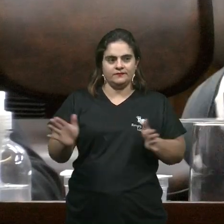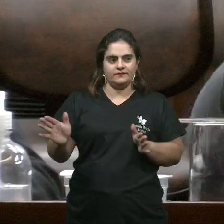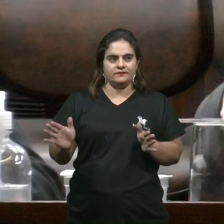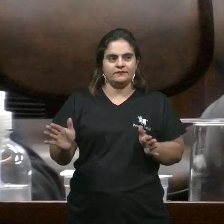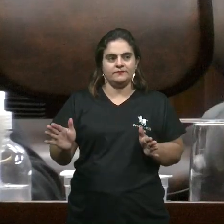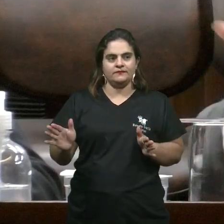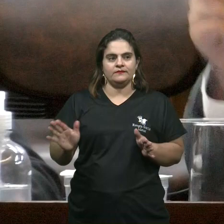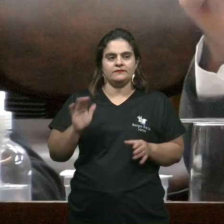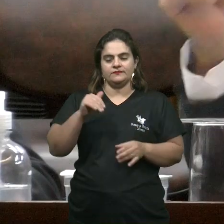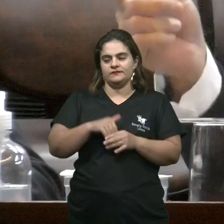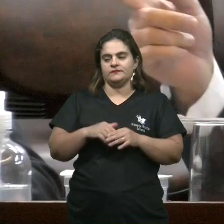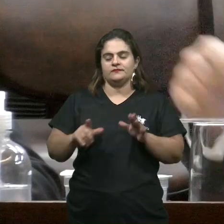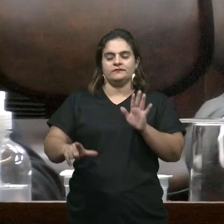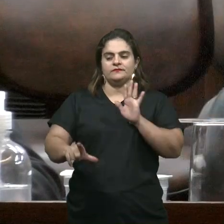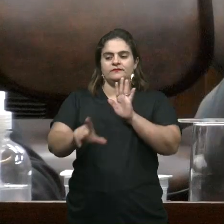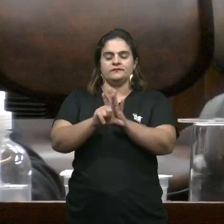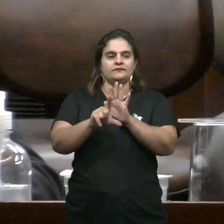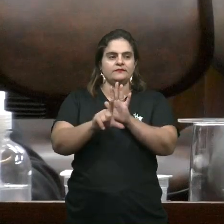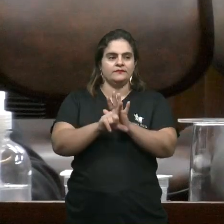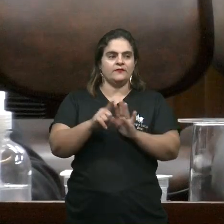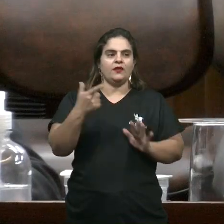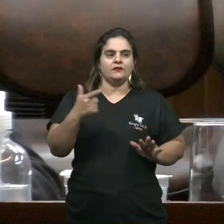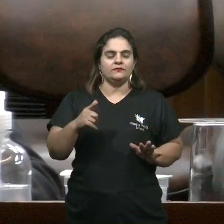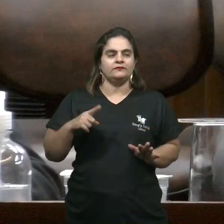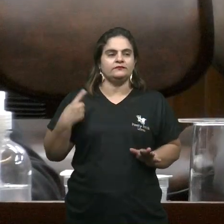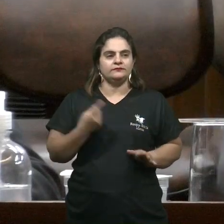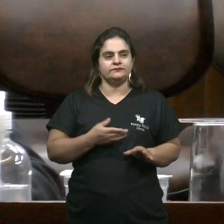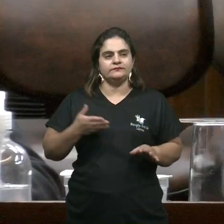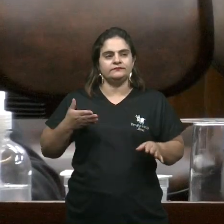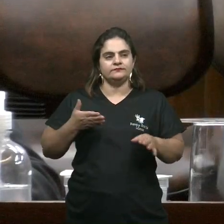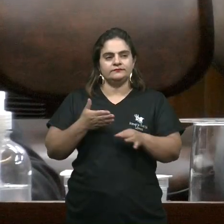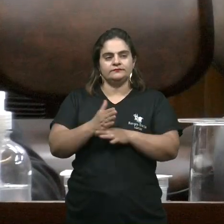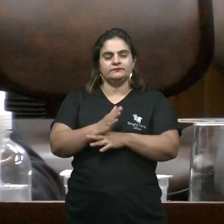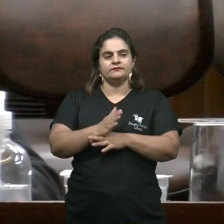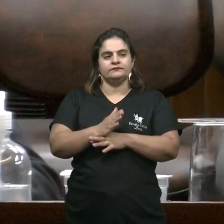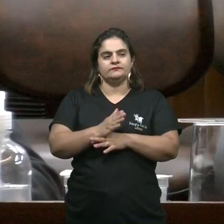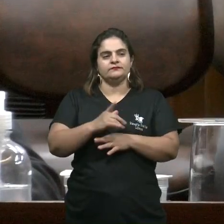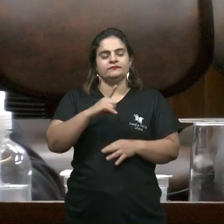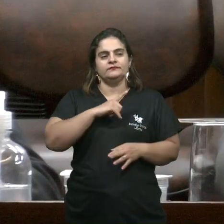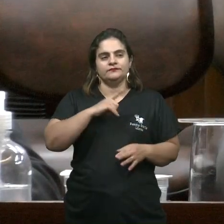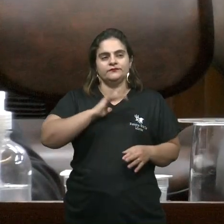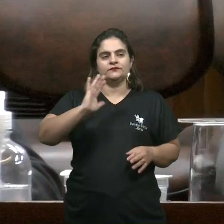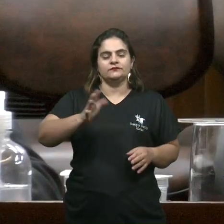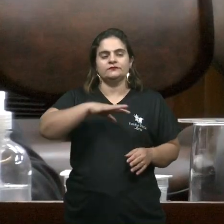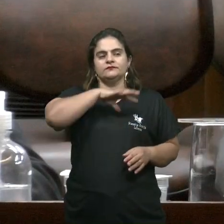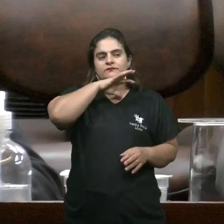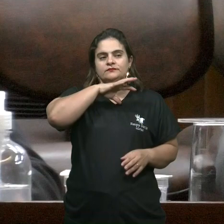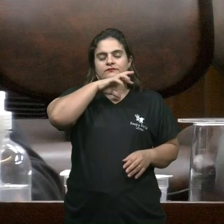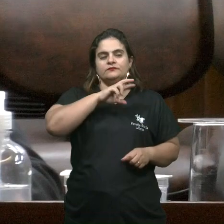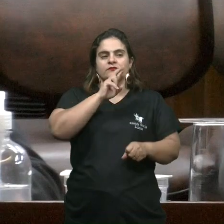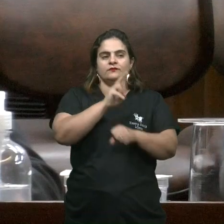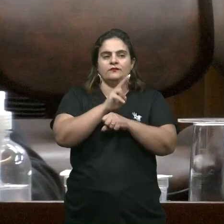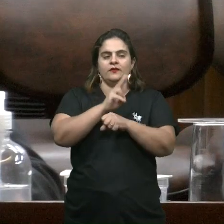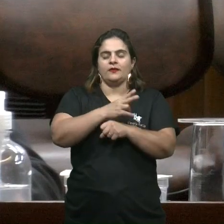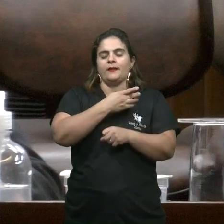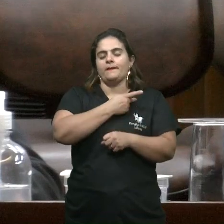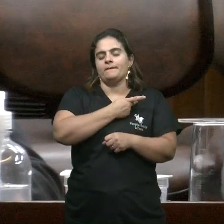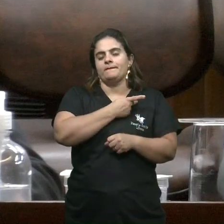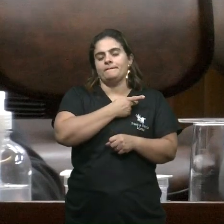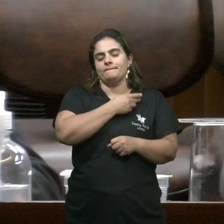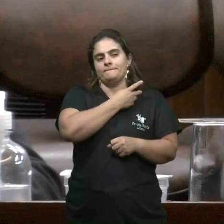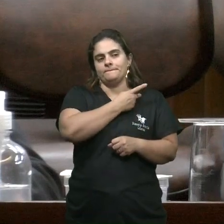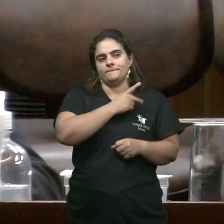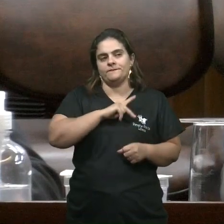está cumprindo nem a lei, o vereador Rogerinho fez uma lei, nós aprovamos aqui de um SUS animal, já era para estar sendo atendidos animais da cidade de Marília,